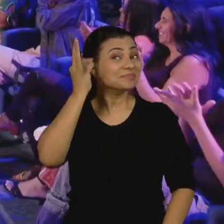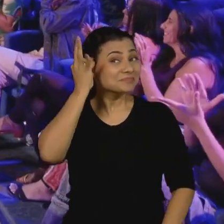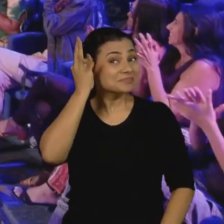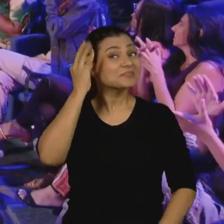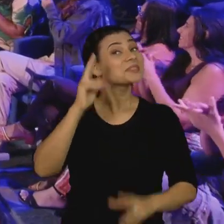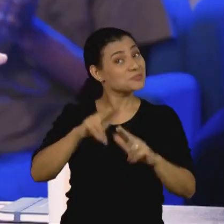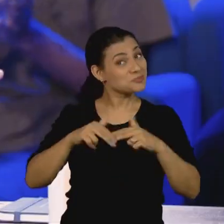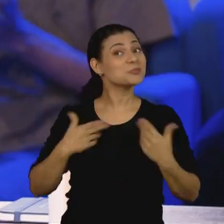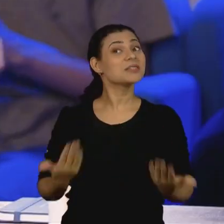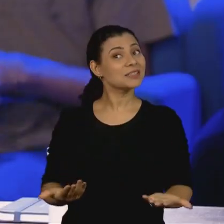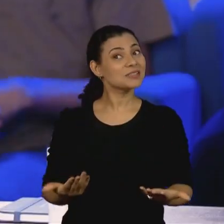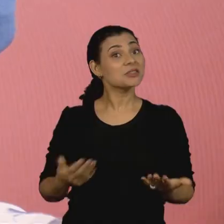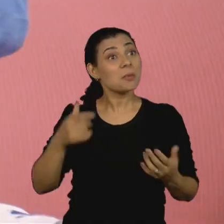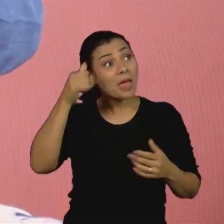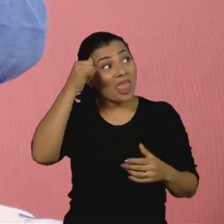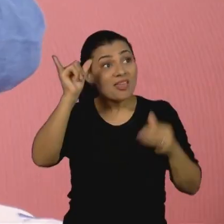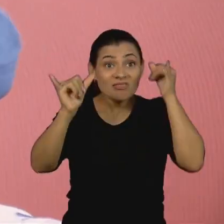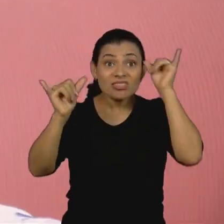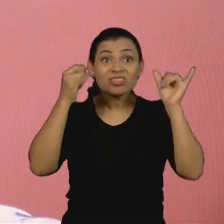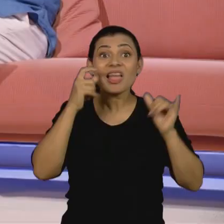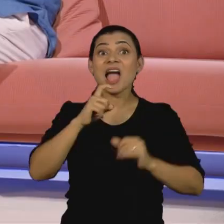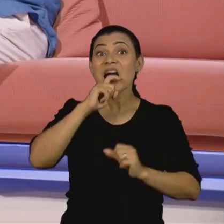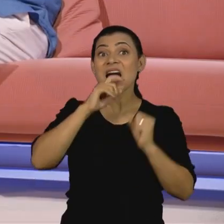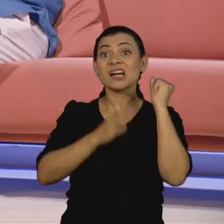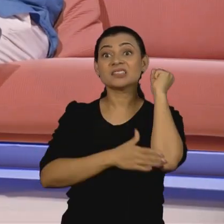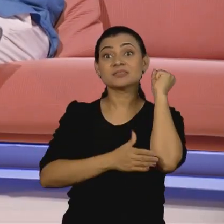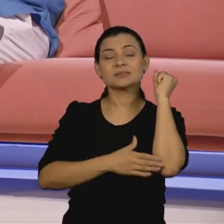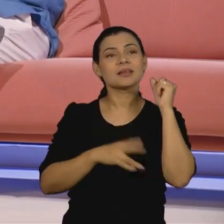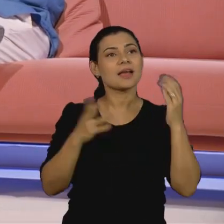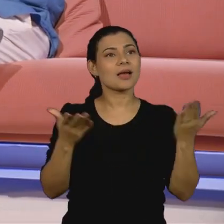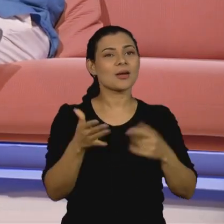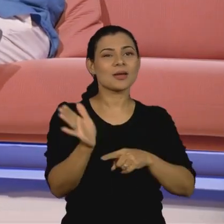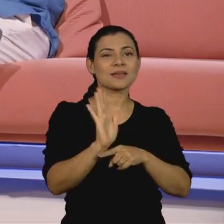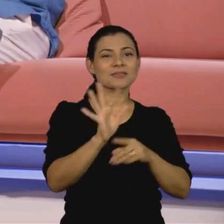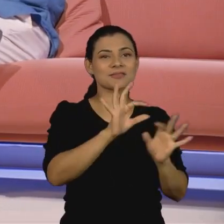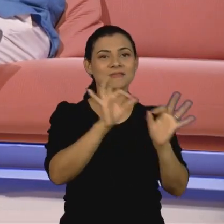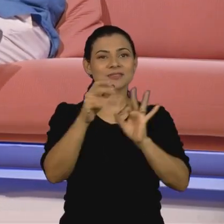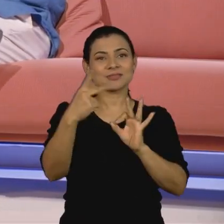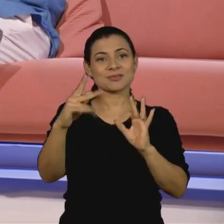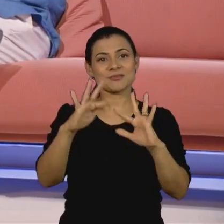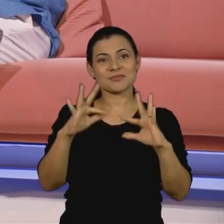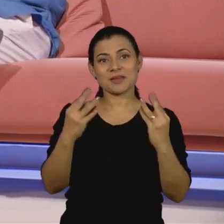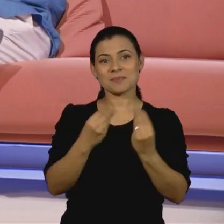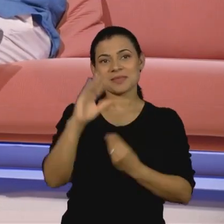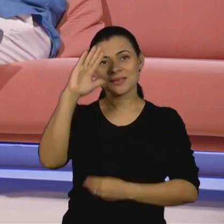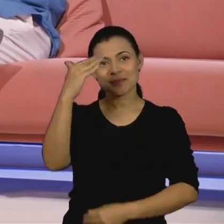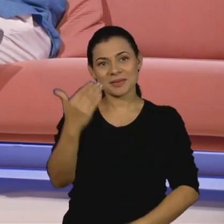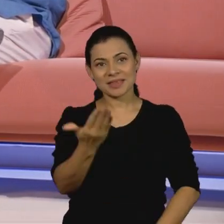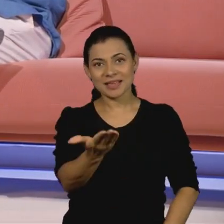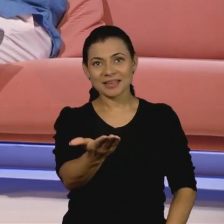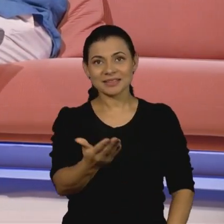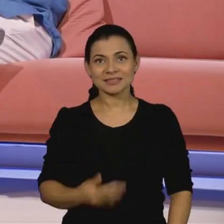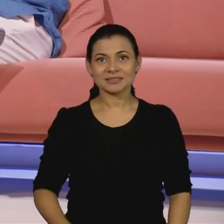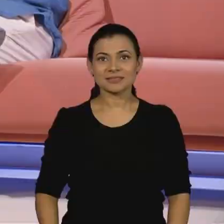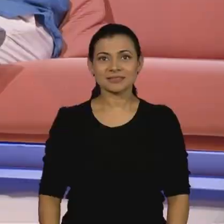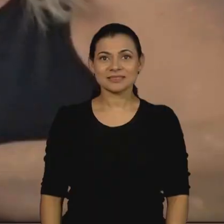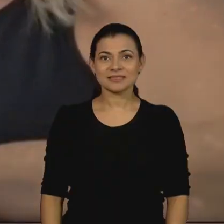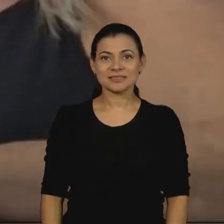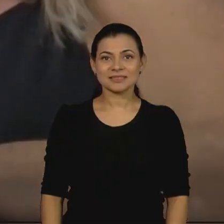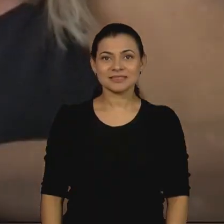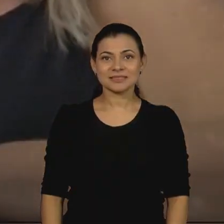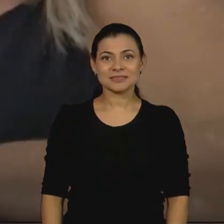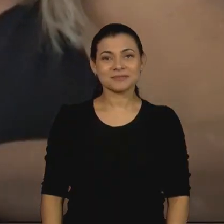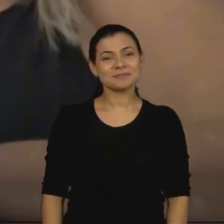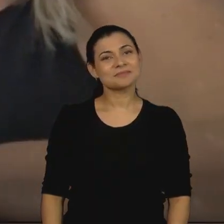pode despertar alguma inveja, então... Falando em família, vamos ver um vídeo aqui da sua família te homenageando. Nossa!